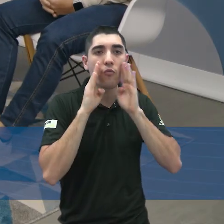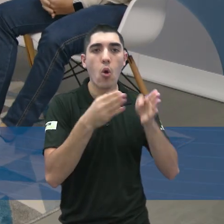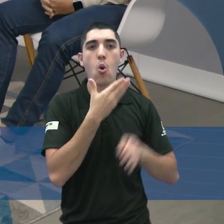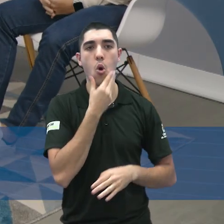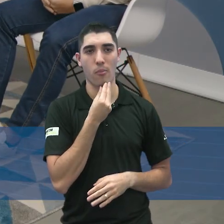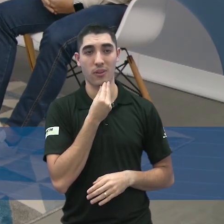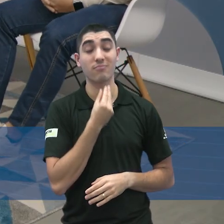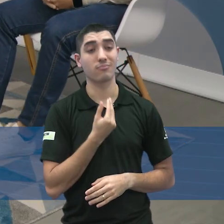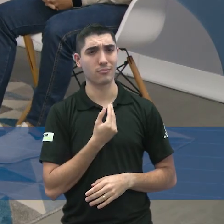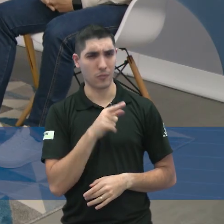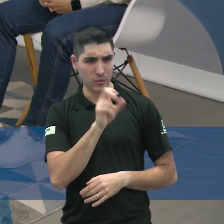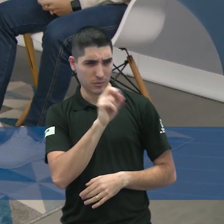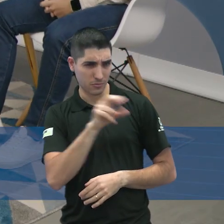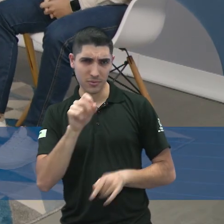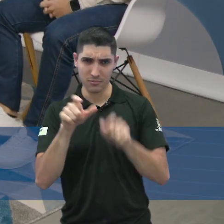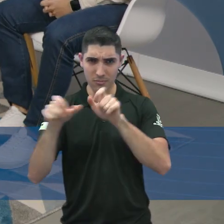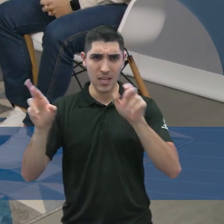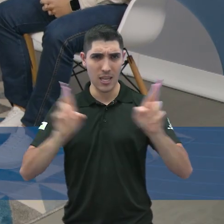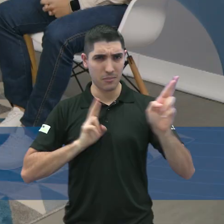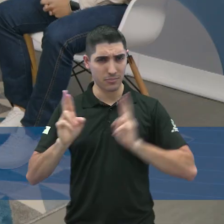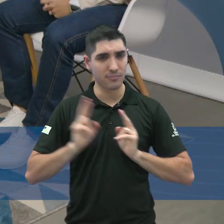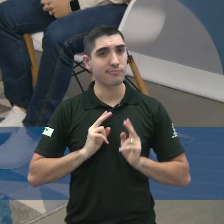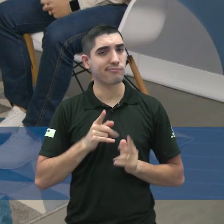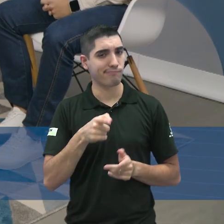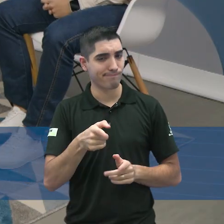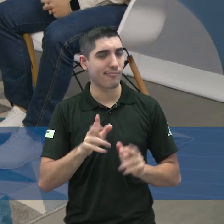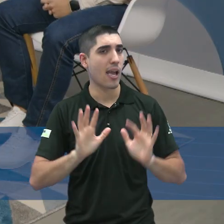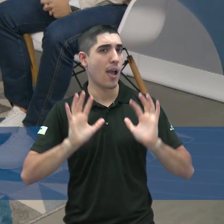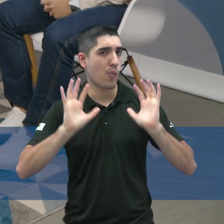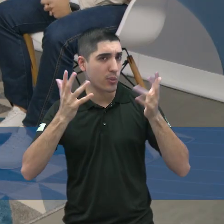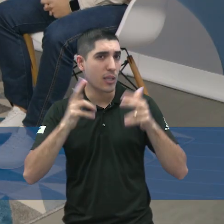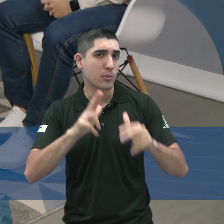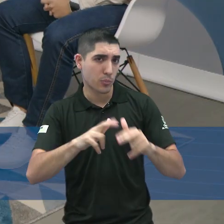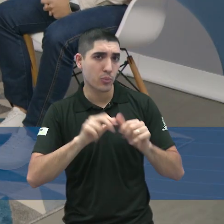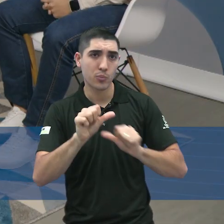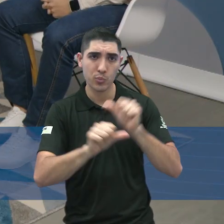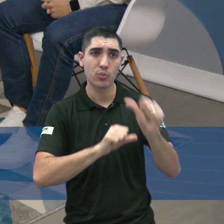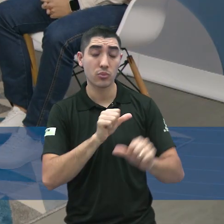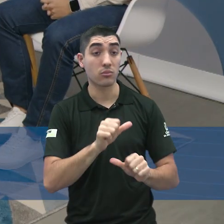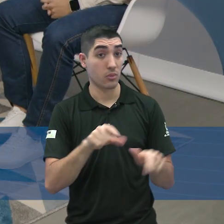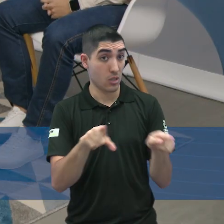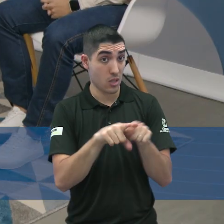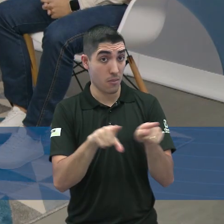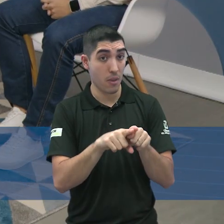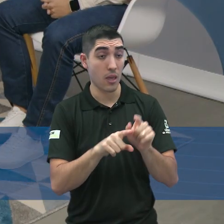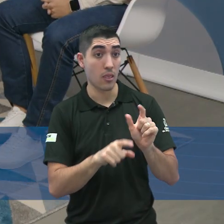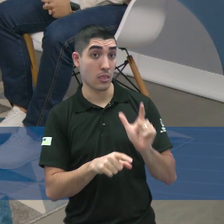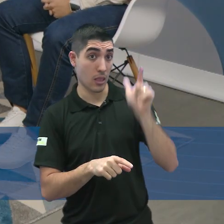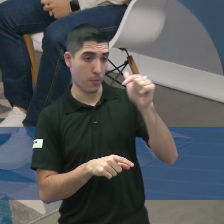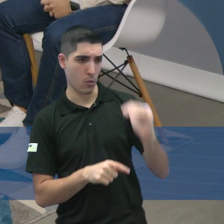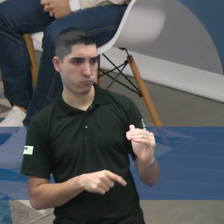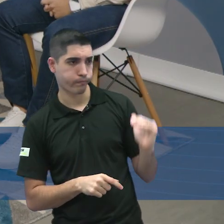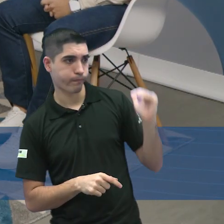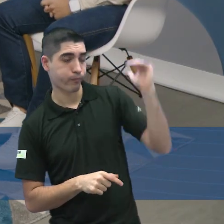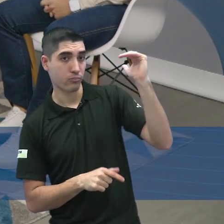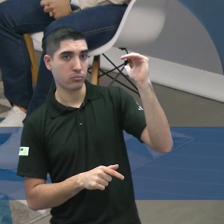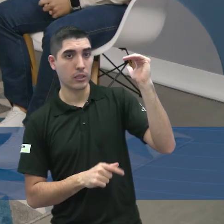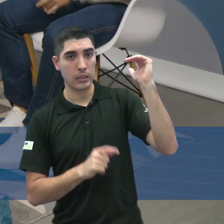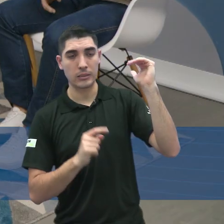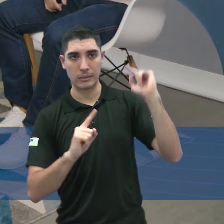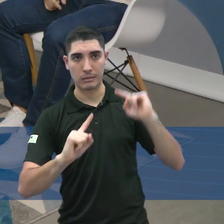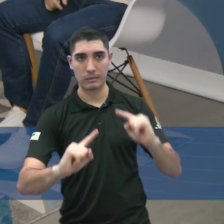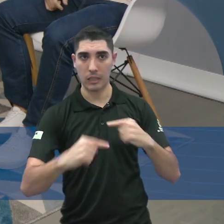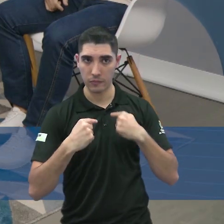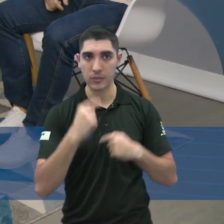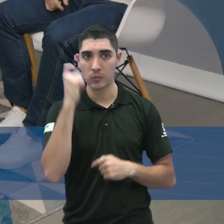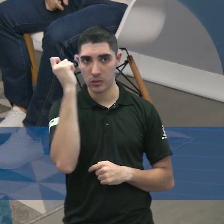viu também nas respostas, que faz toda a diferença, né? E aí é um desafio também na vida adulta você conseguir romper com isso,